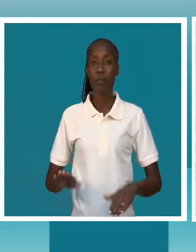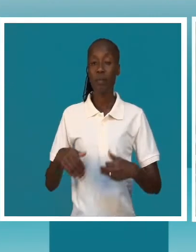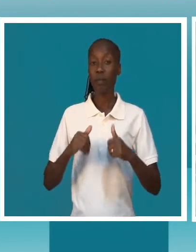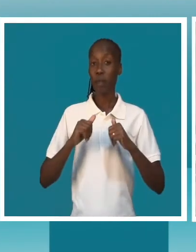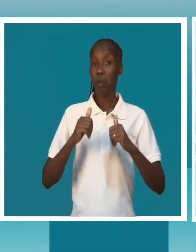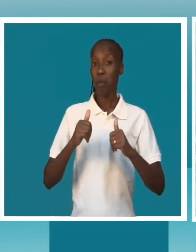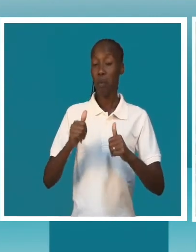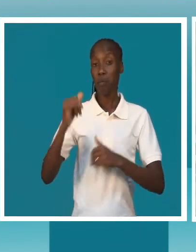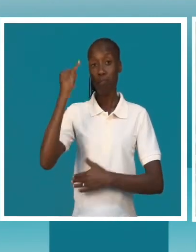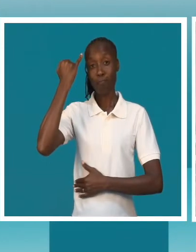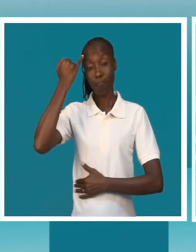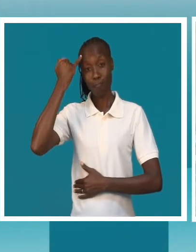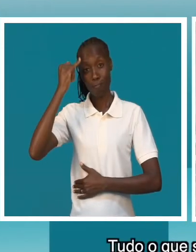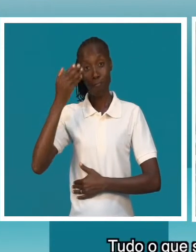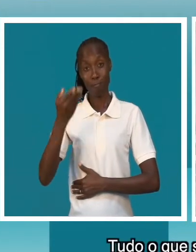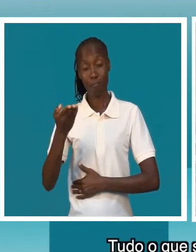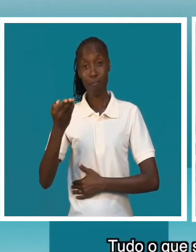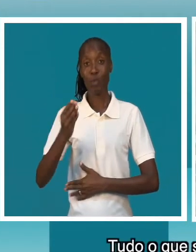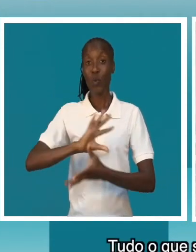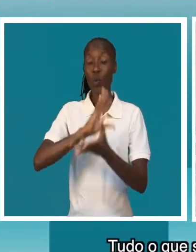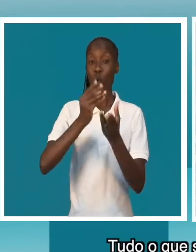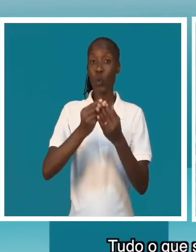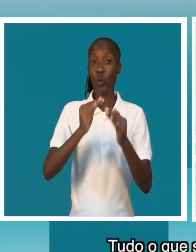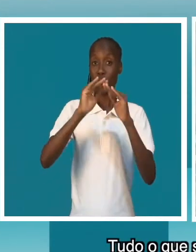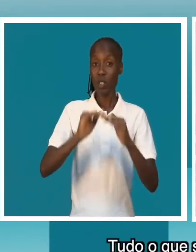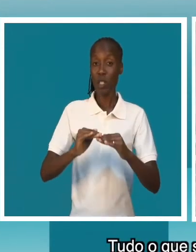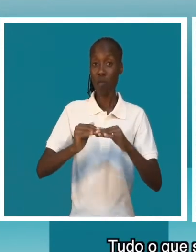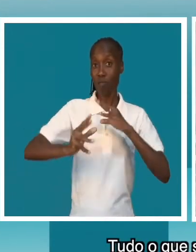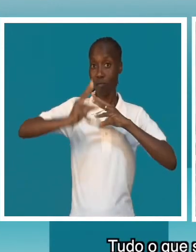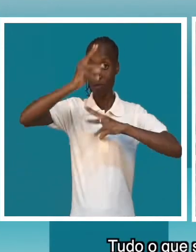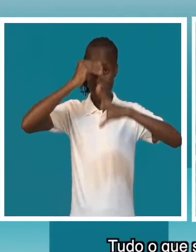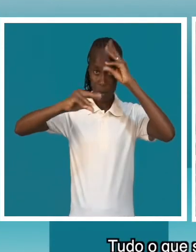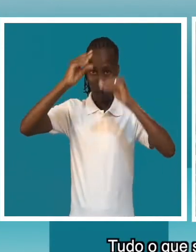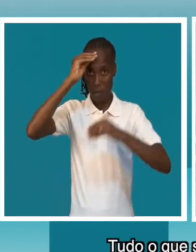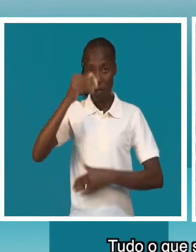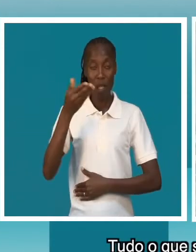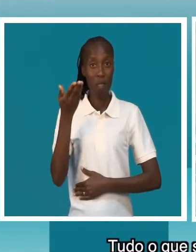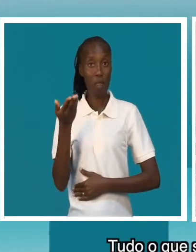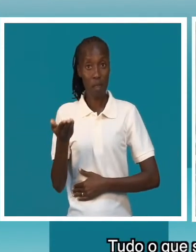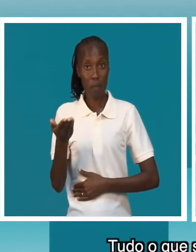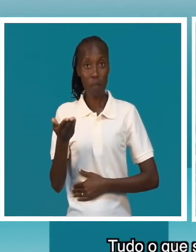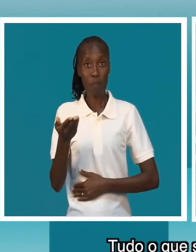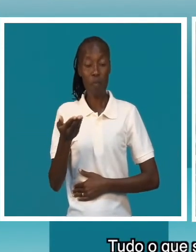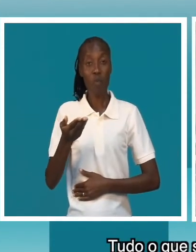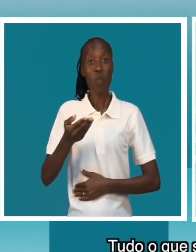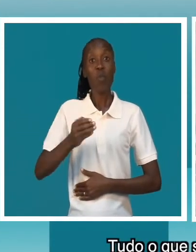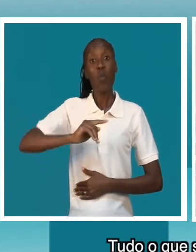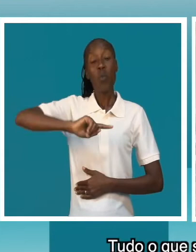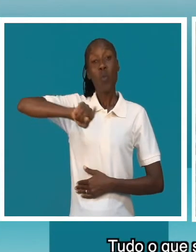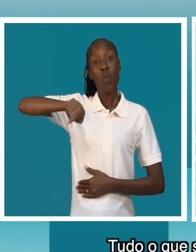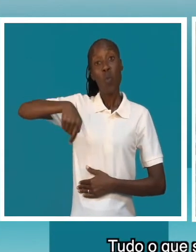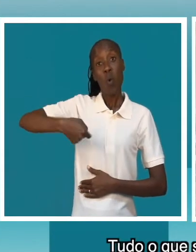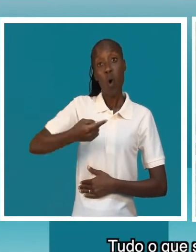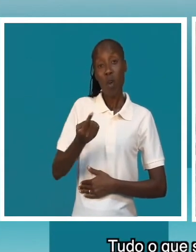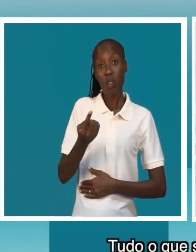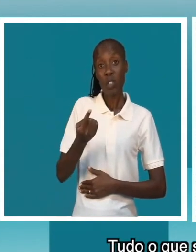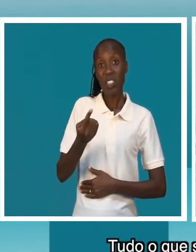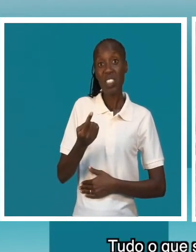É uma boa iniciativa. De tudo o que está-se a falar aqui, enquanto que nós não tivermos